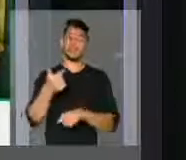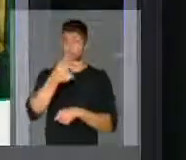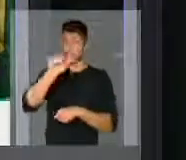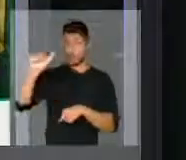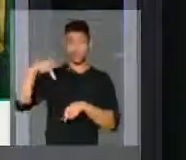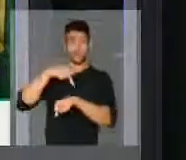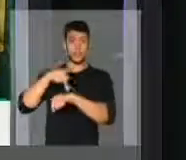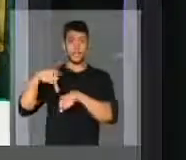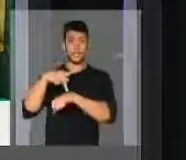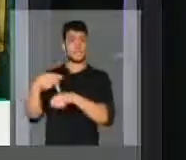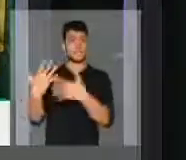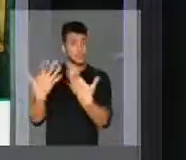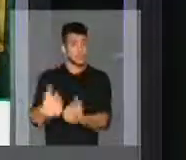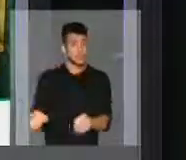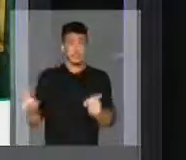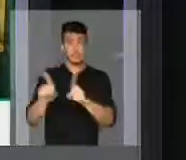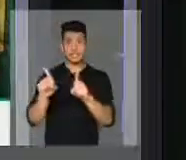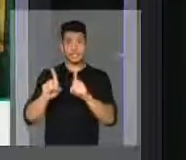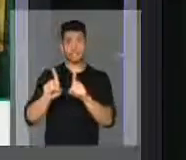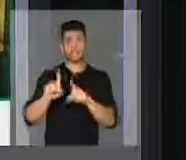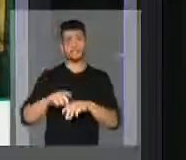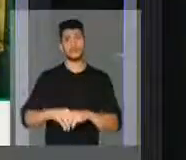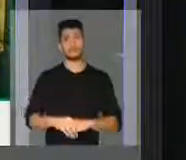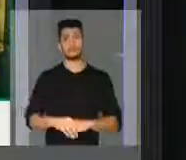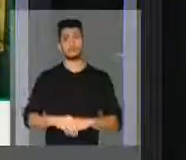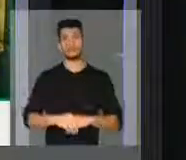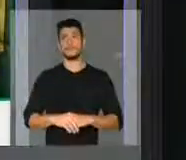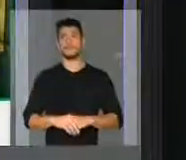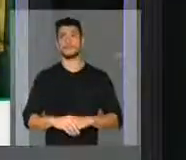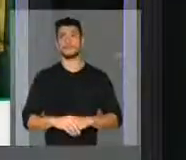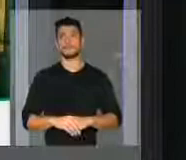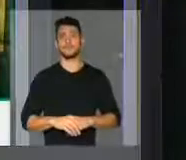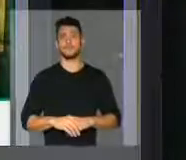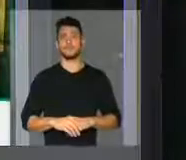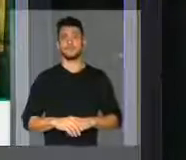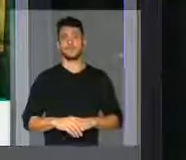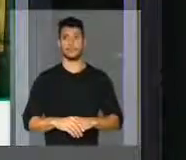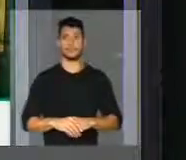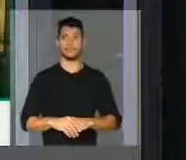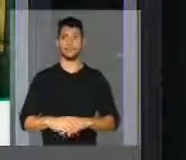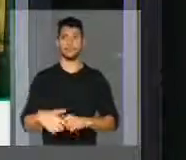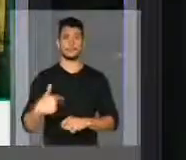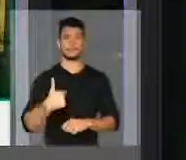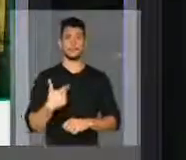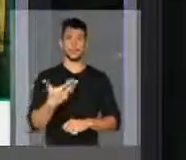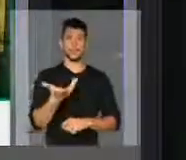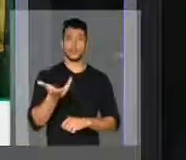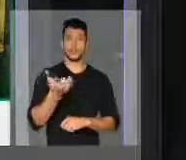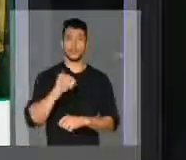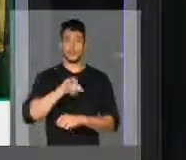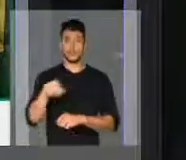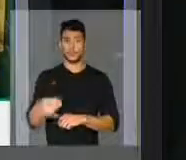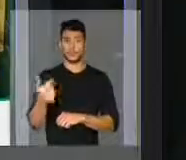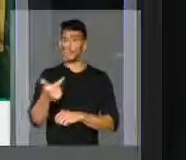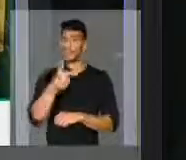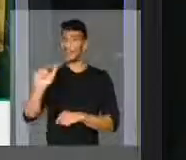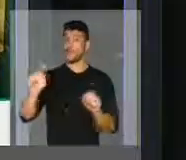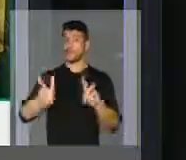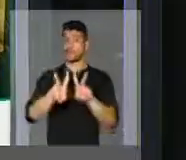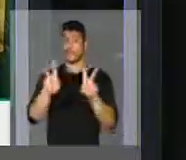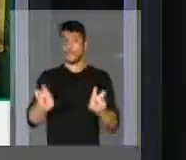seria encarado com normalidade. Isso, no entender, não pode acontecer. Eu quero agora passar para um outro assunto que nós vamos